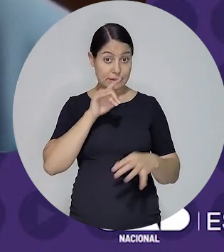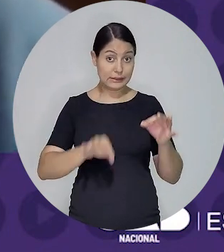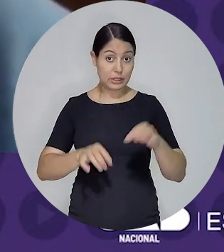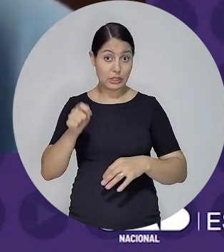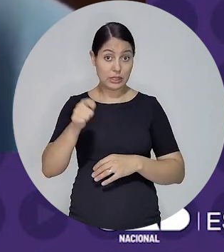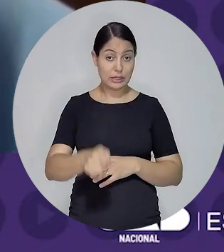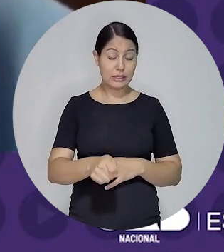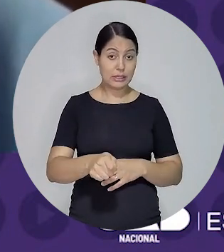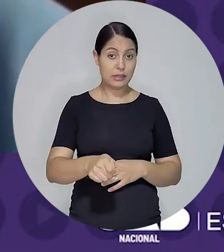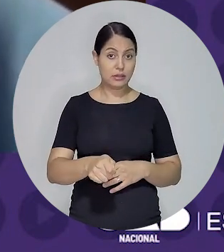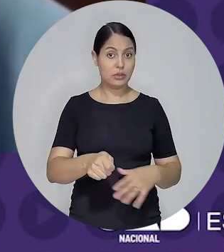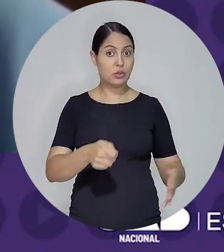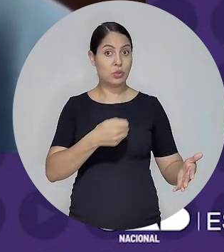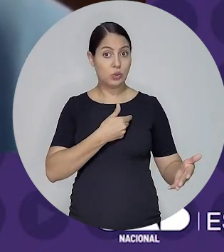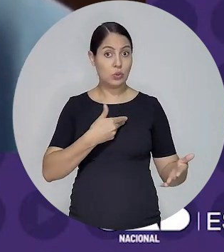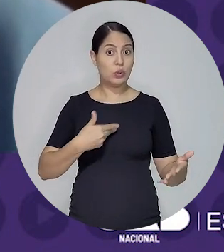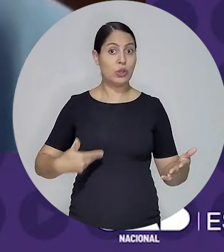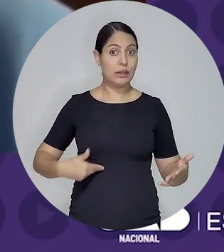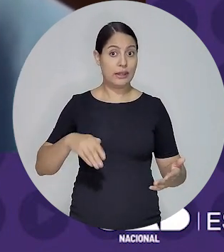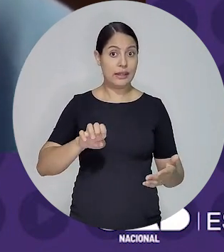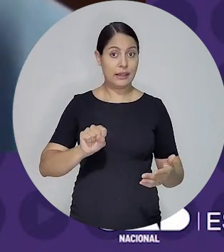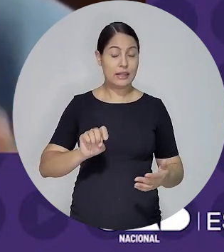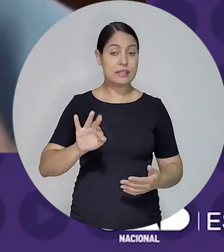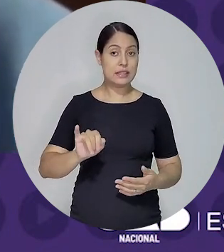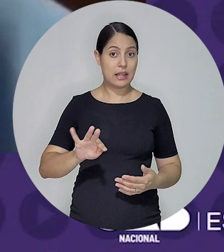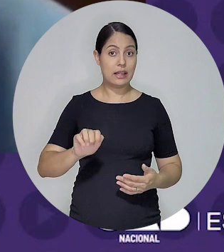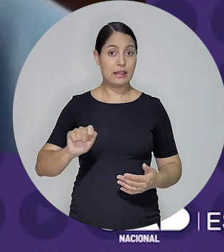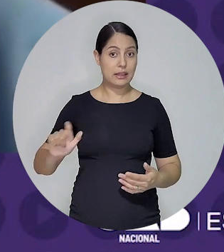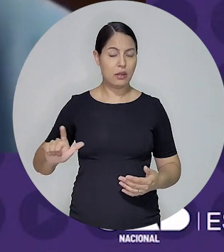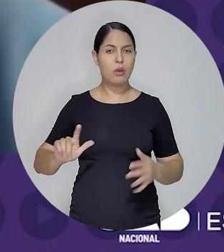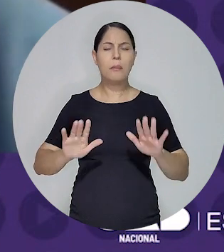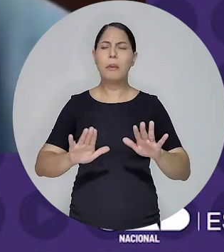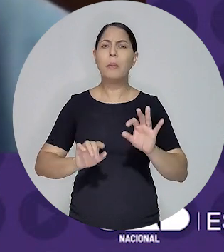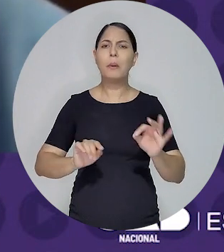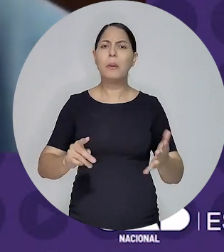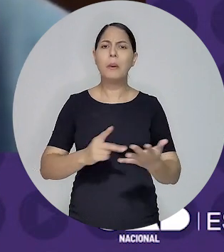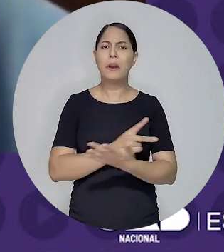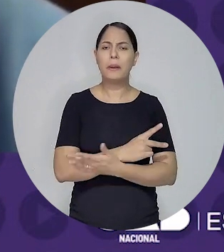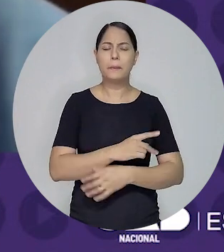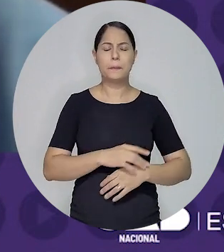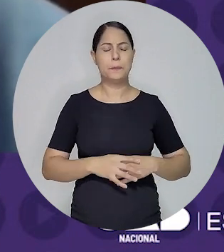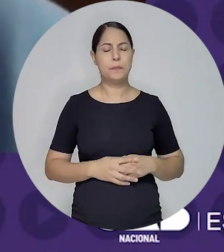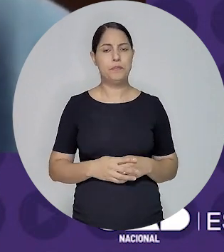estatal, né? E buscar